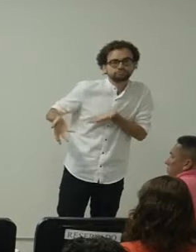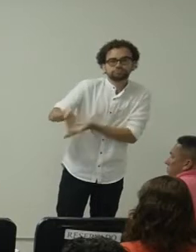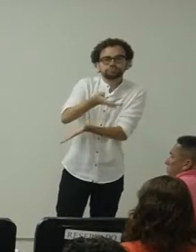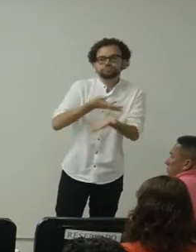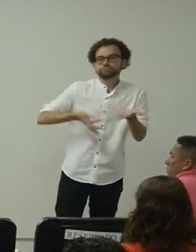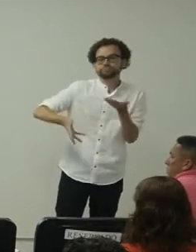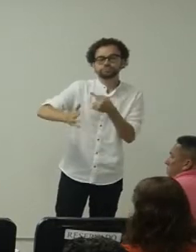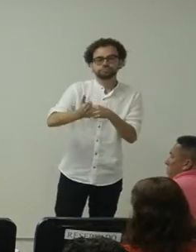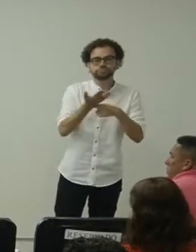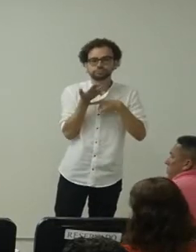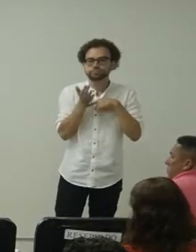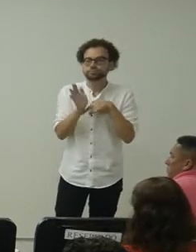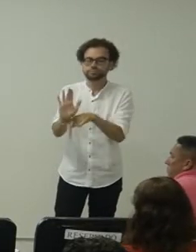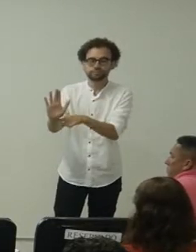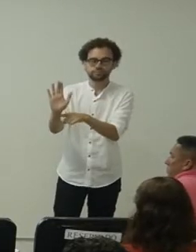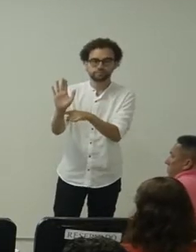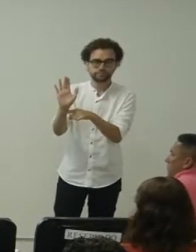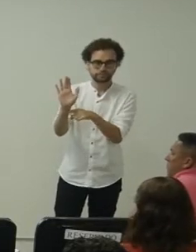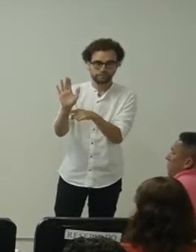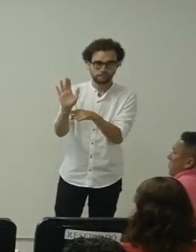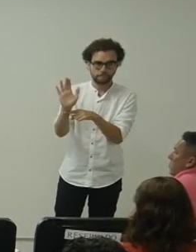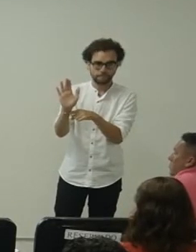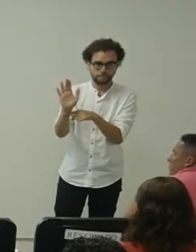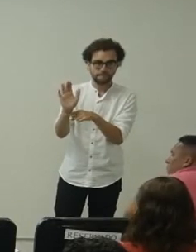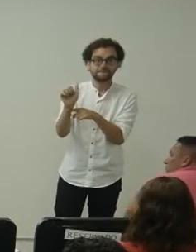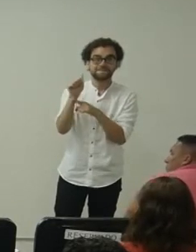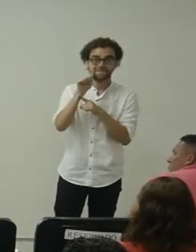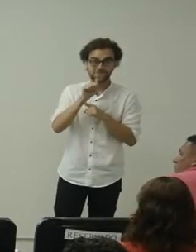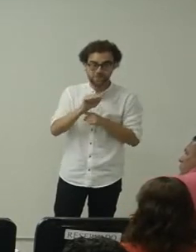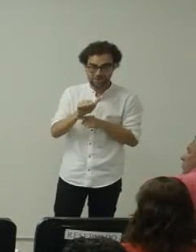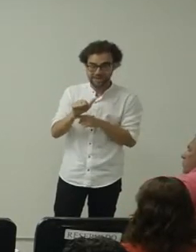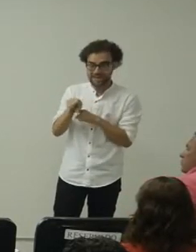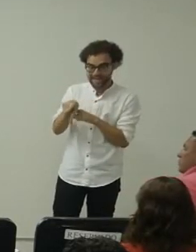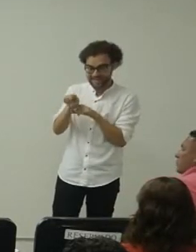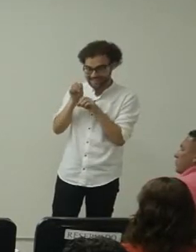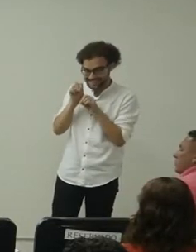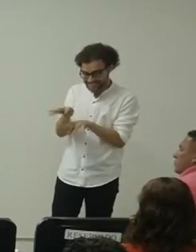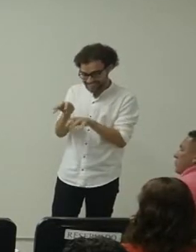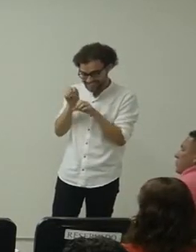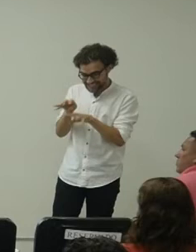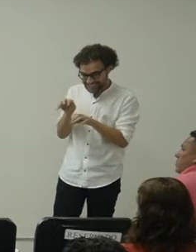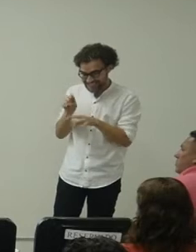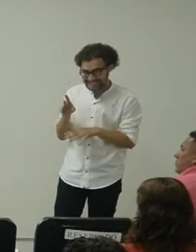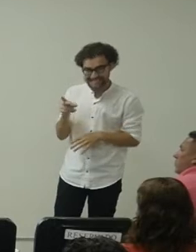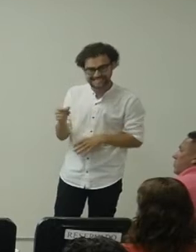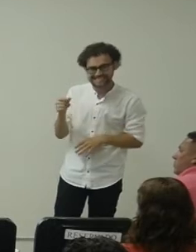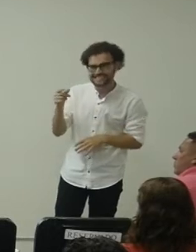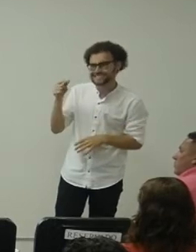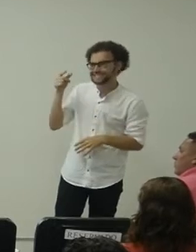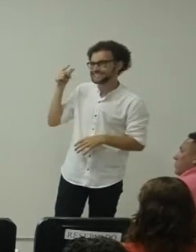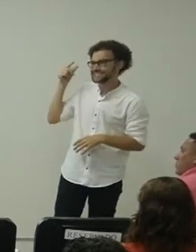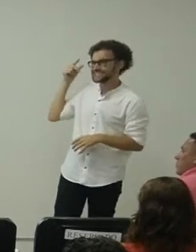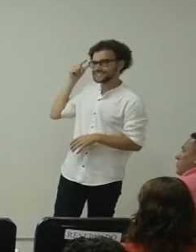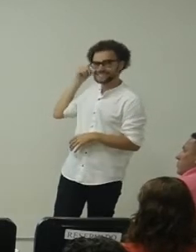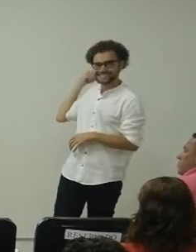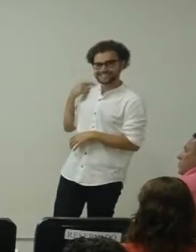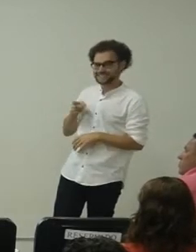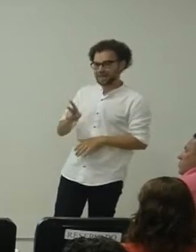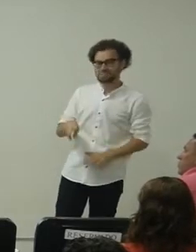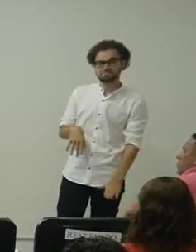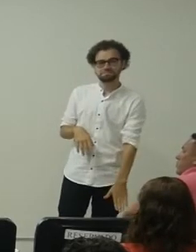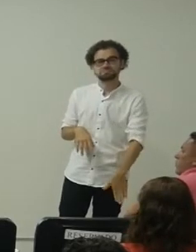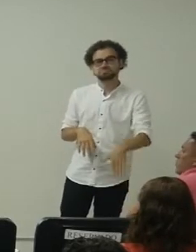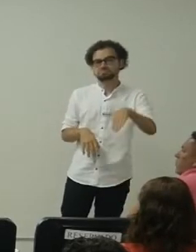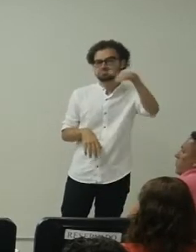relacionamento. Porque elas foram ensinadas desde sempre a dar